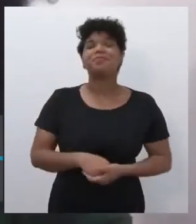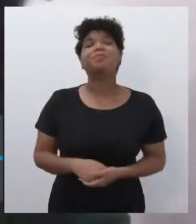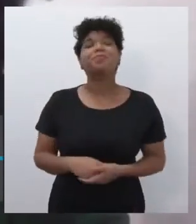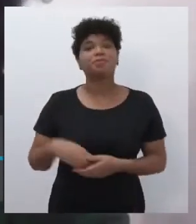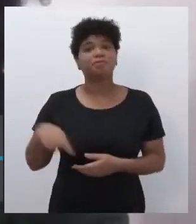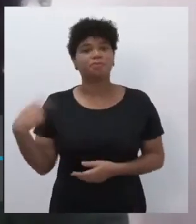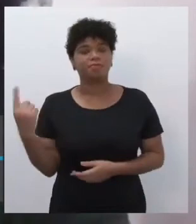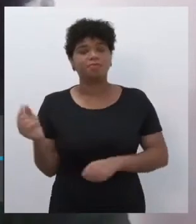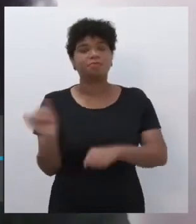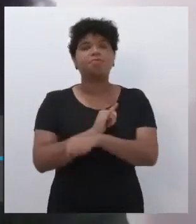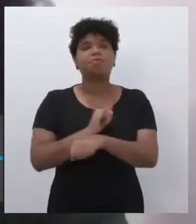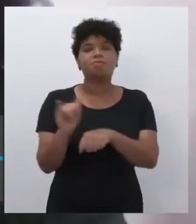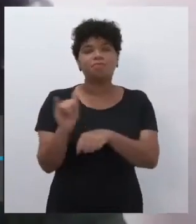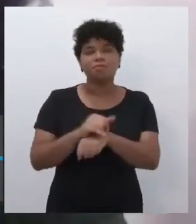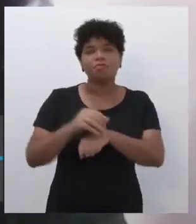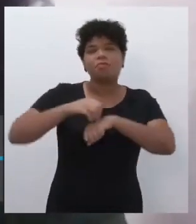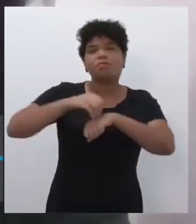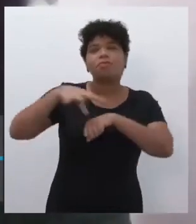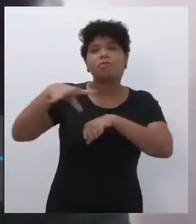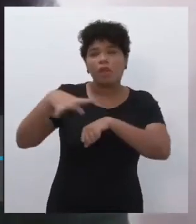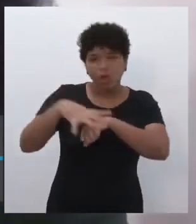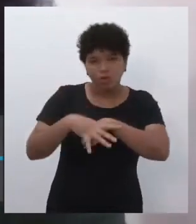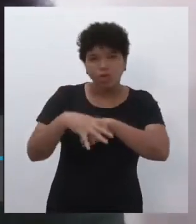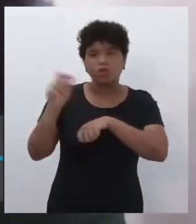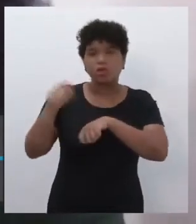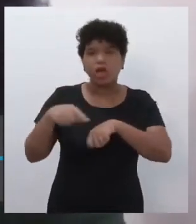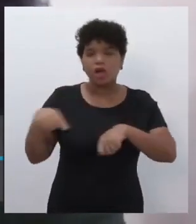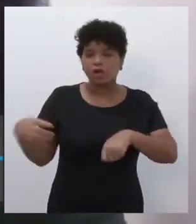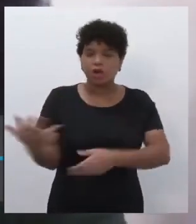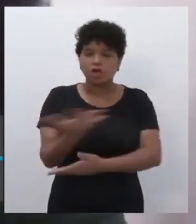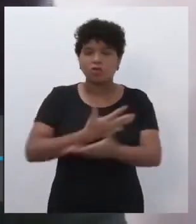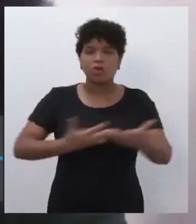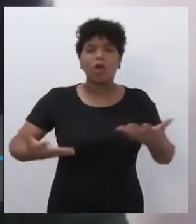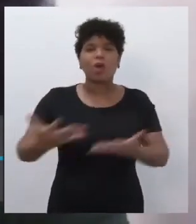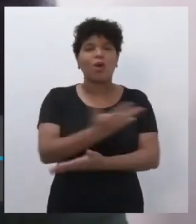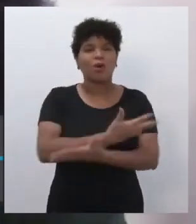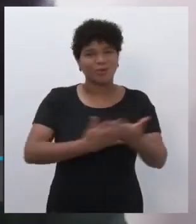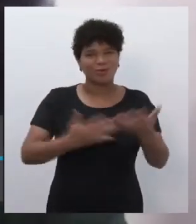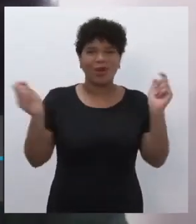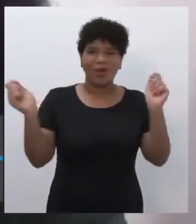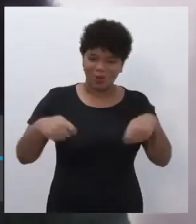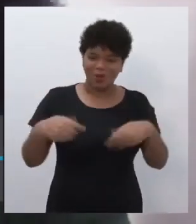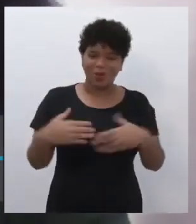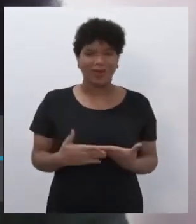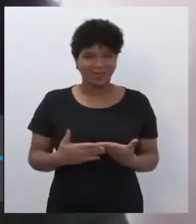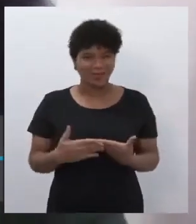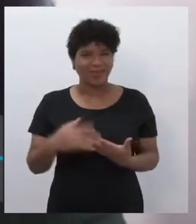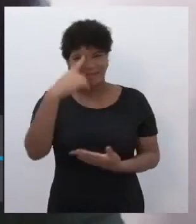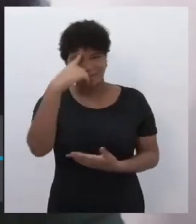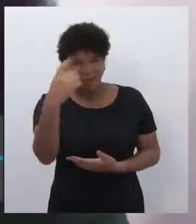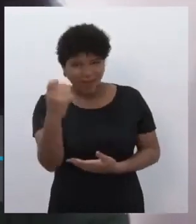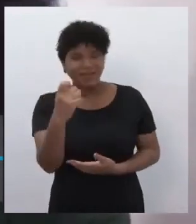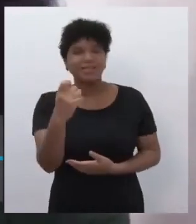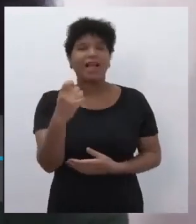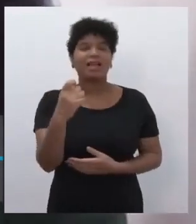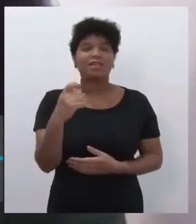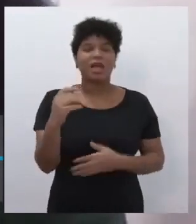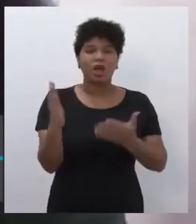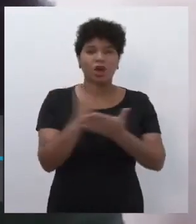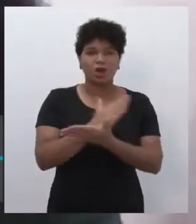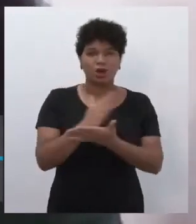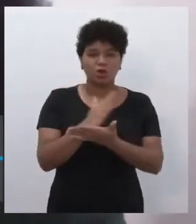de dar sugestões, é que vocês possam trocar também essas ideias que foram esquecidas,